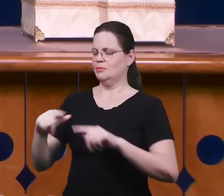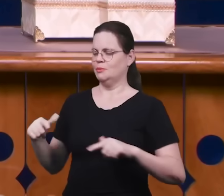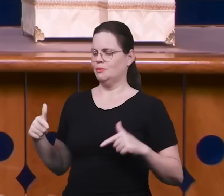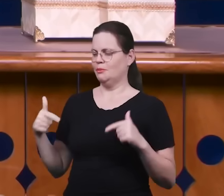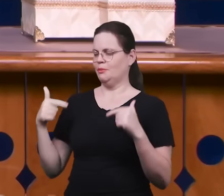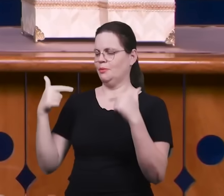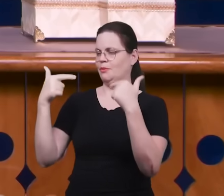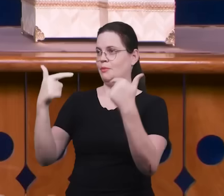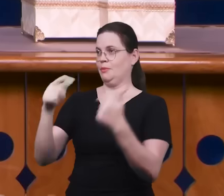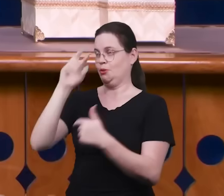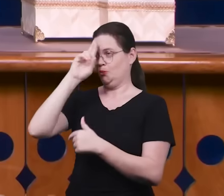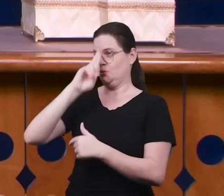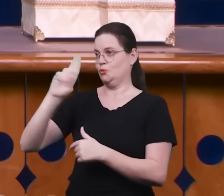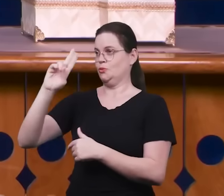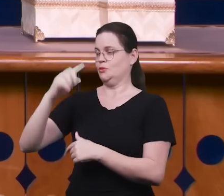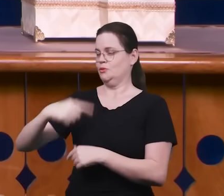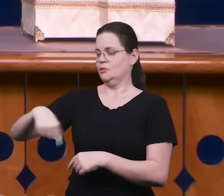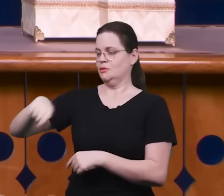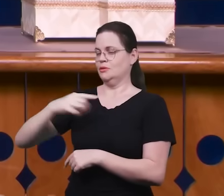operação do Senhor entre nós.